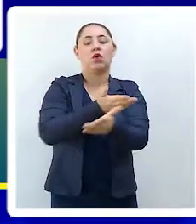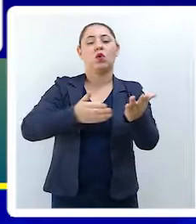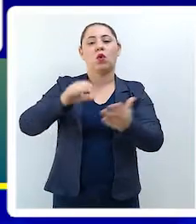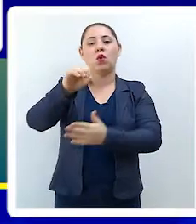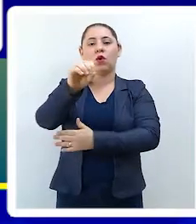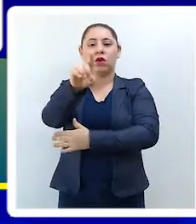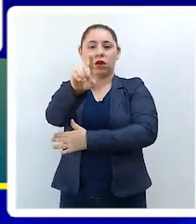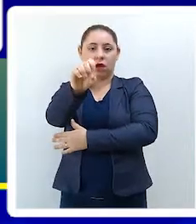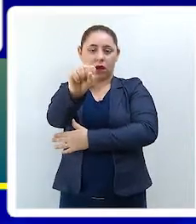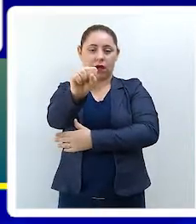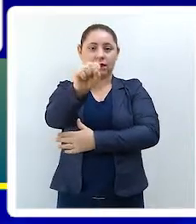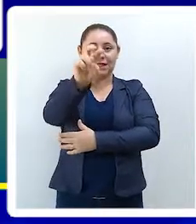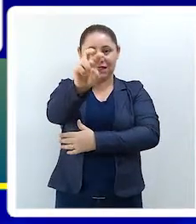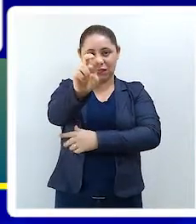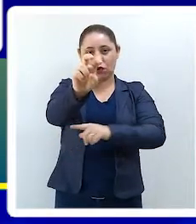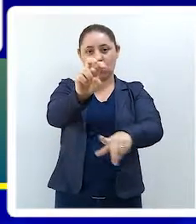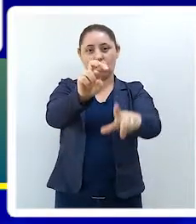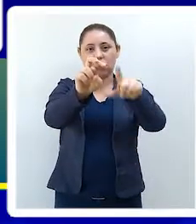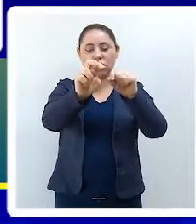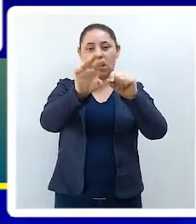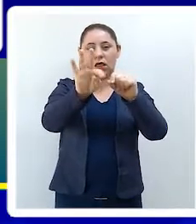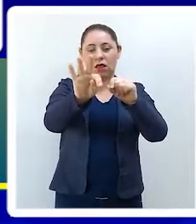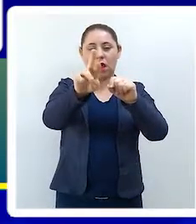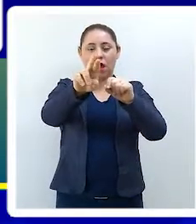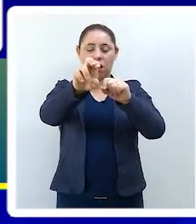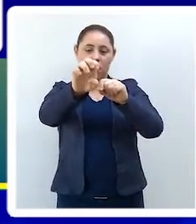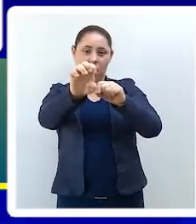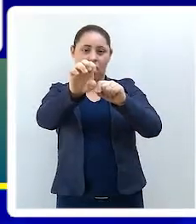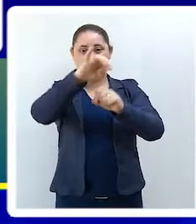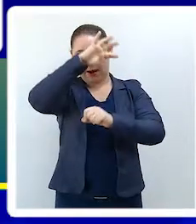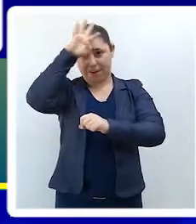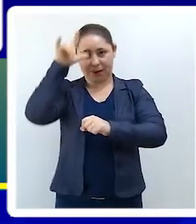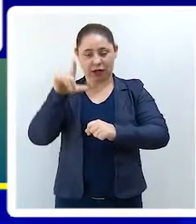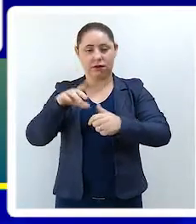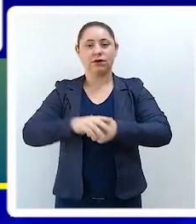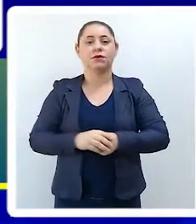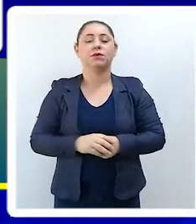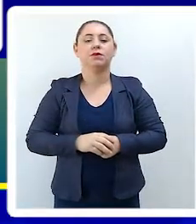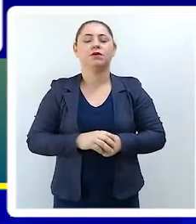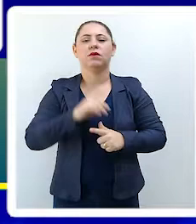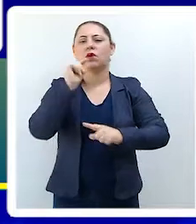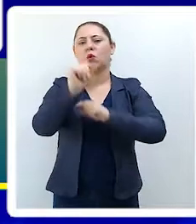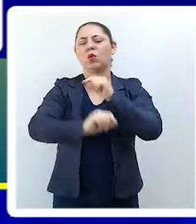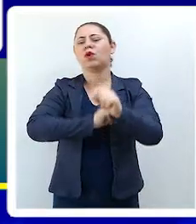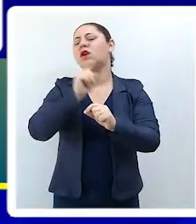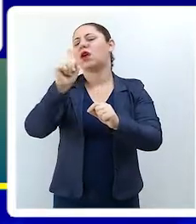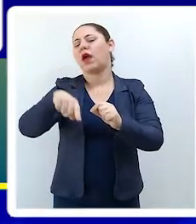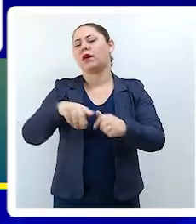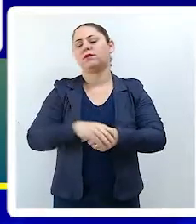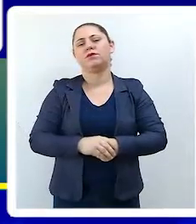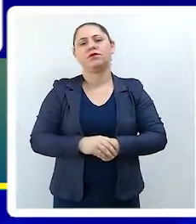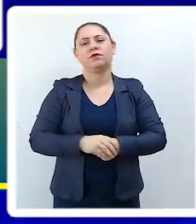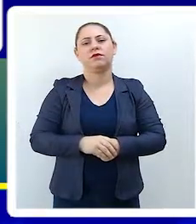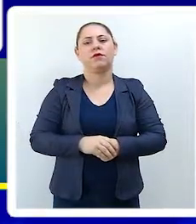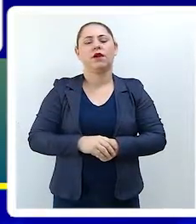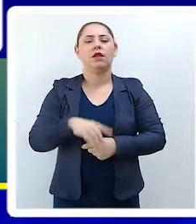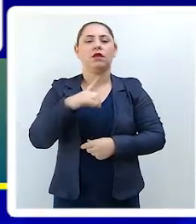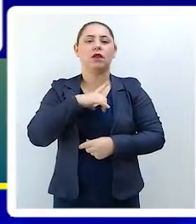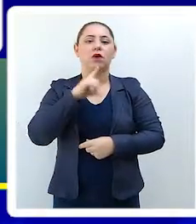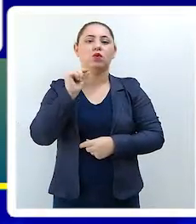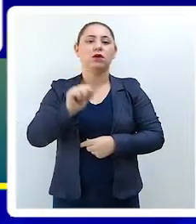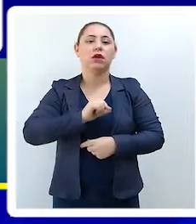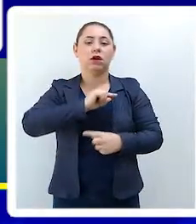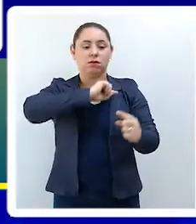à ODS número 5, que foi escolhida pelo TRAMS, e no que consiste essa ODS?